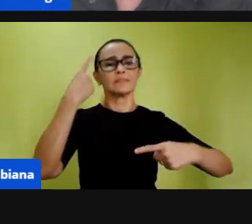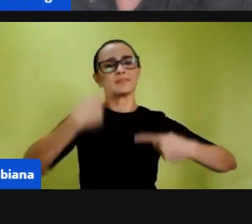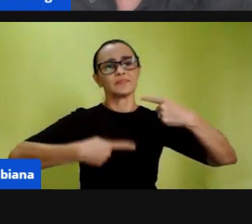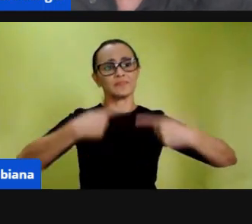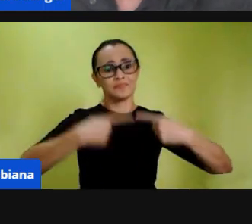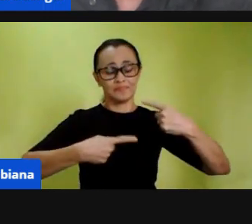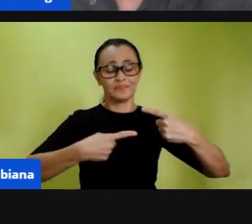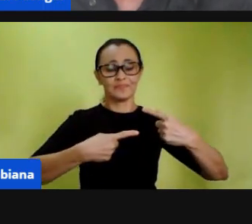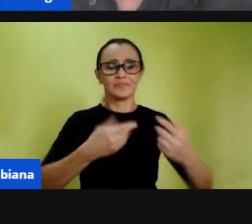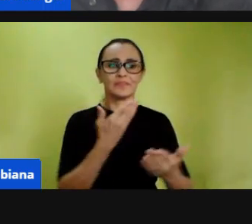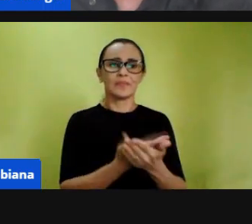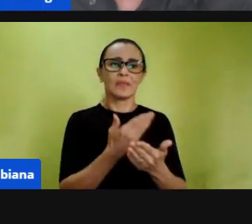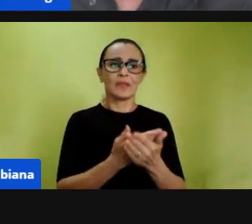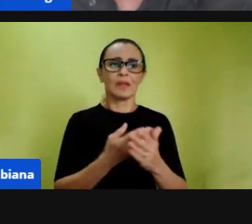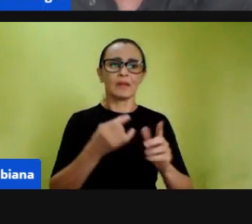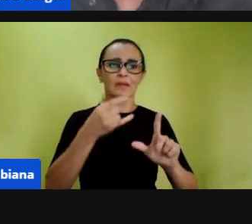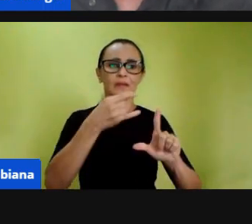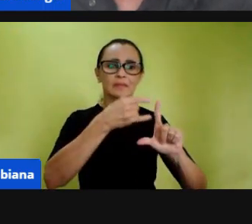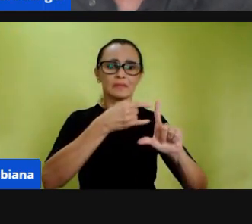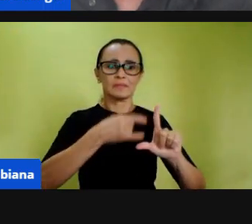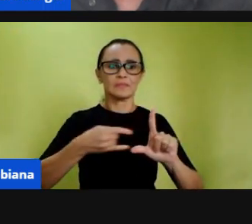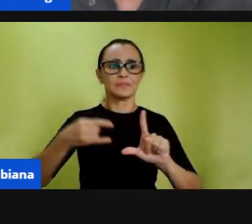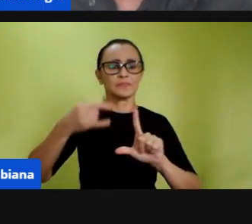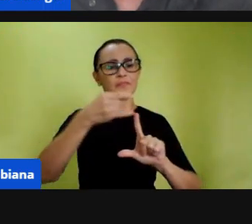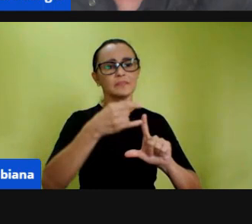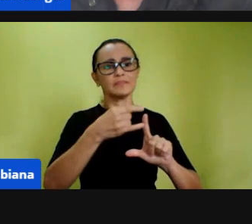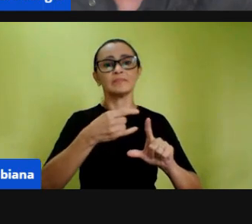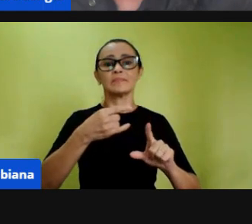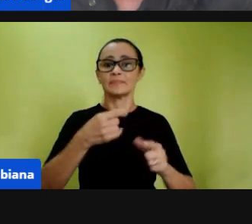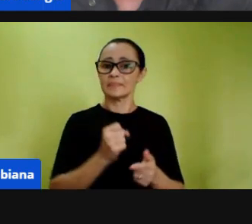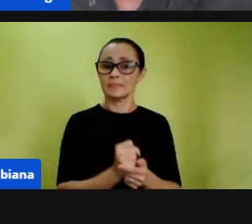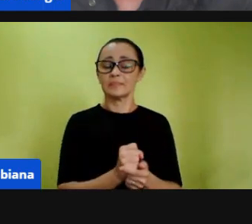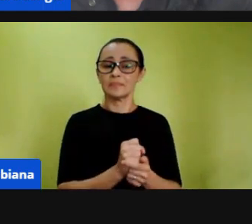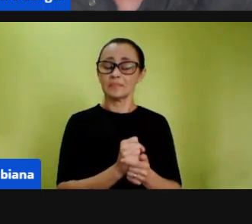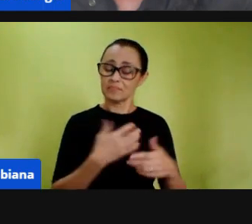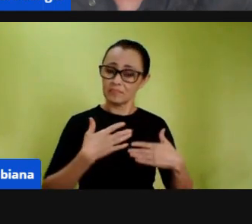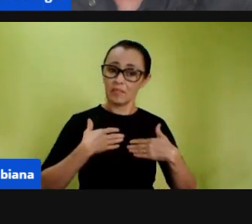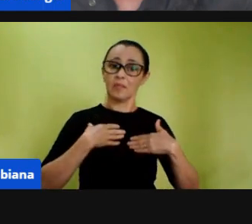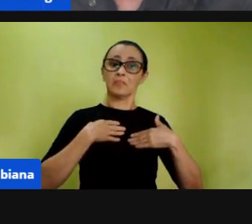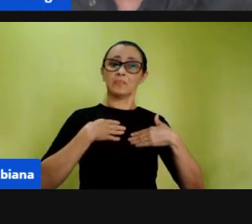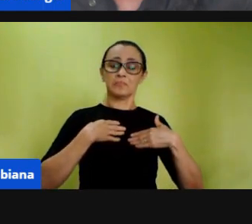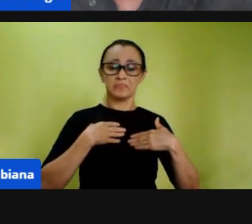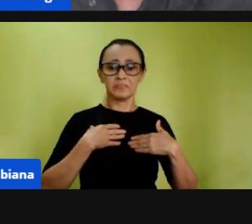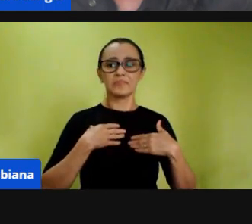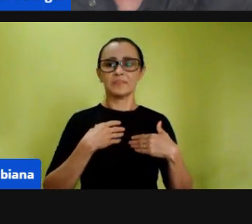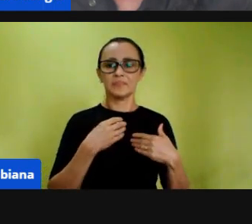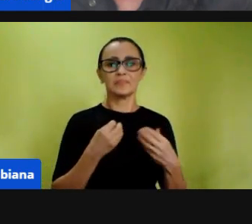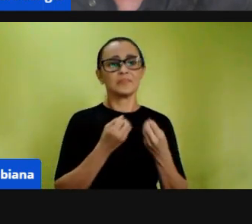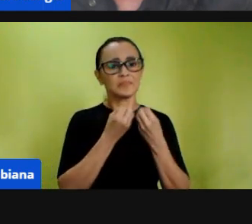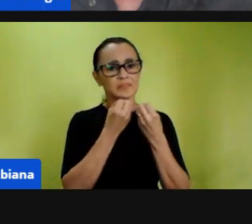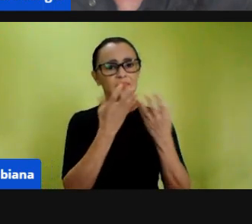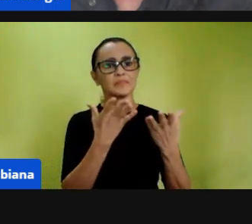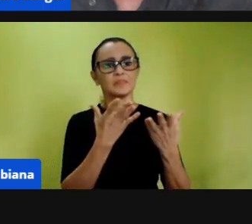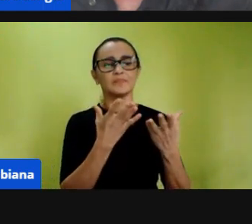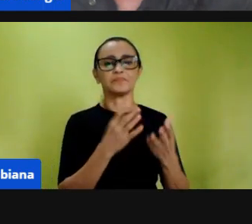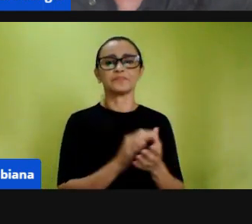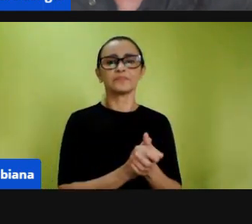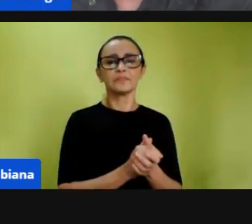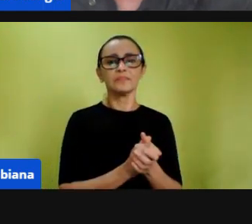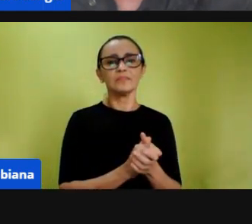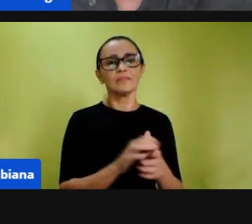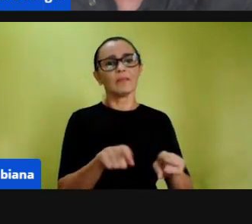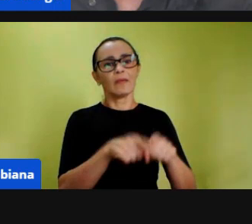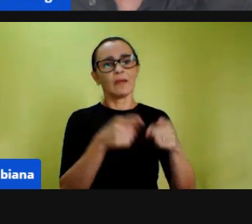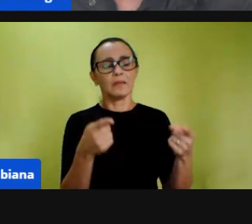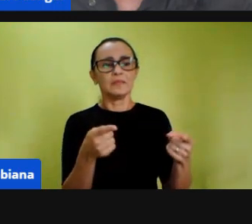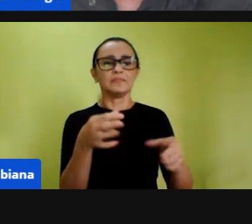por exemplo, têm sido assim, uma grande surpresa para nós, né? Bom, no geral, para organizar uma